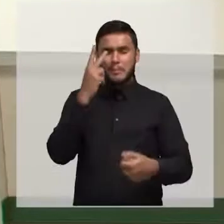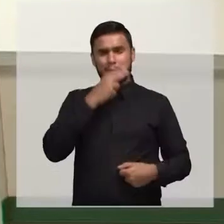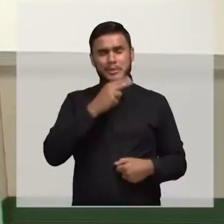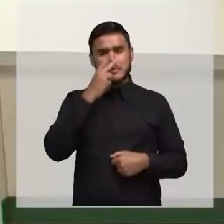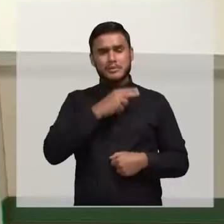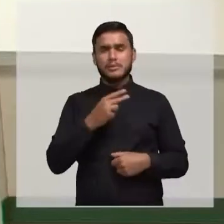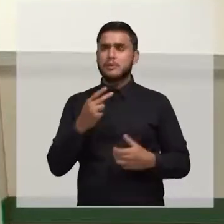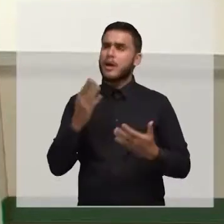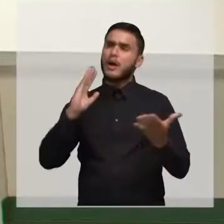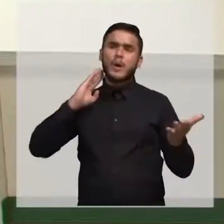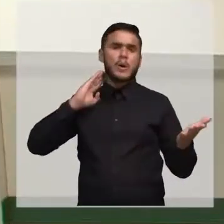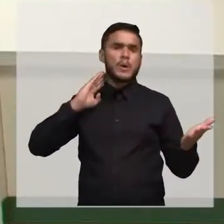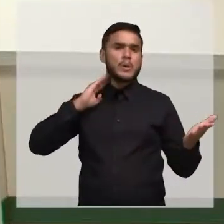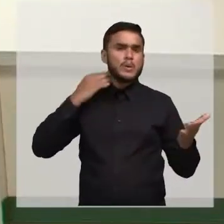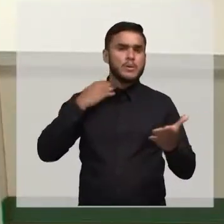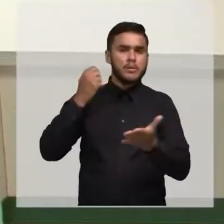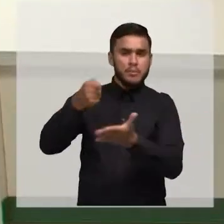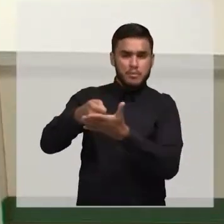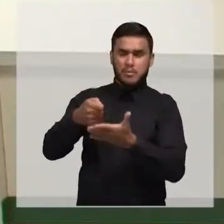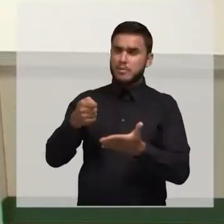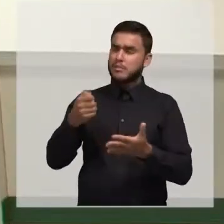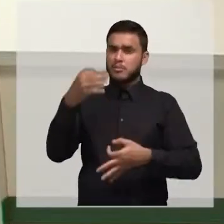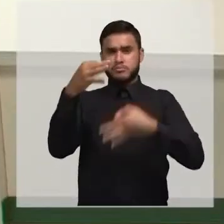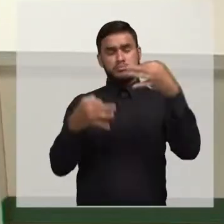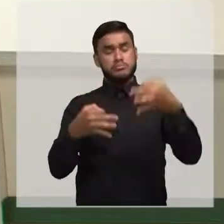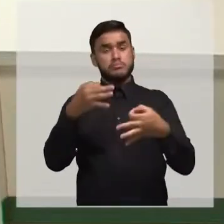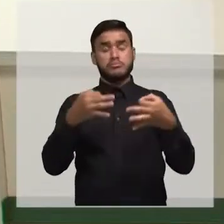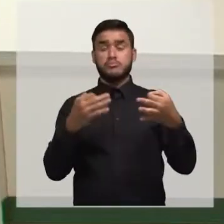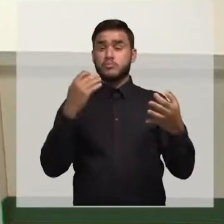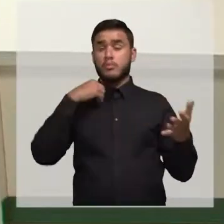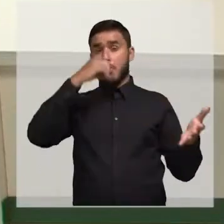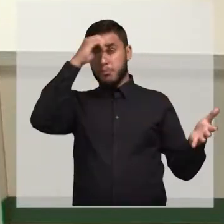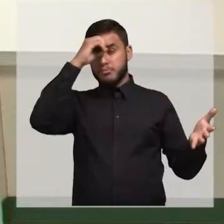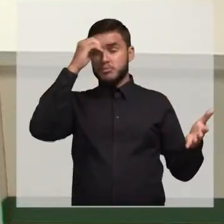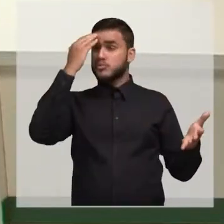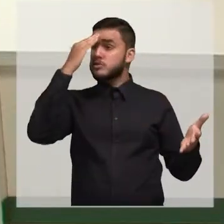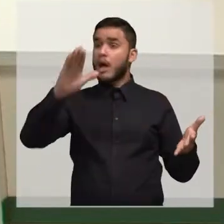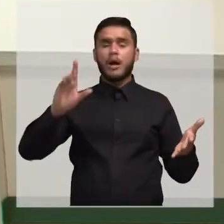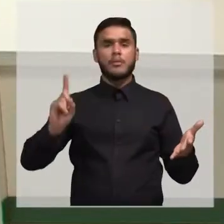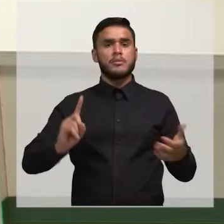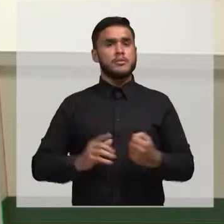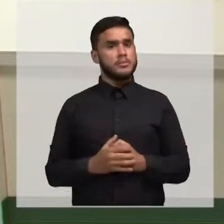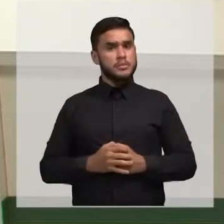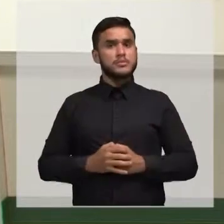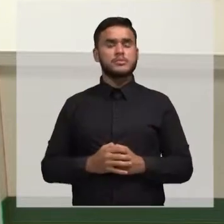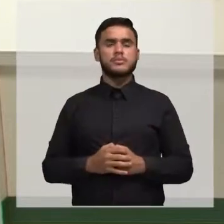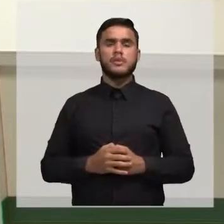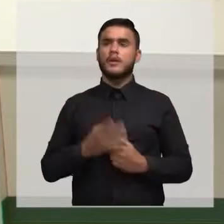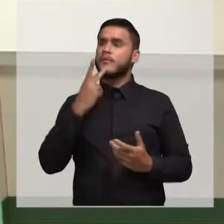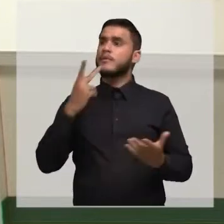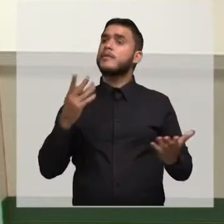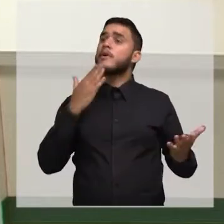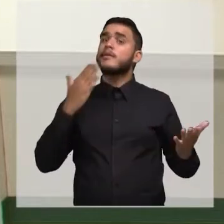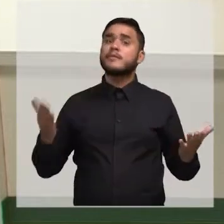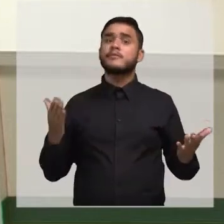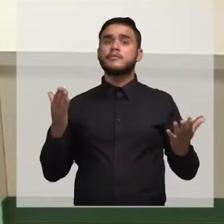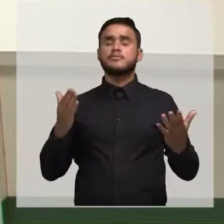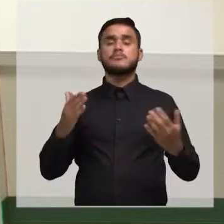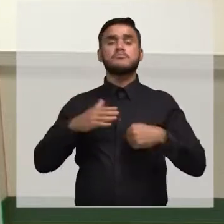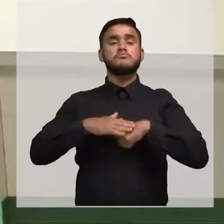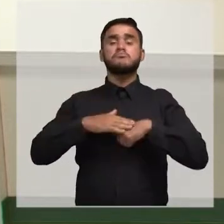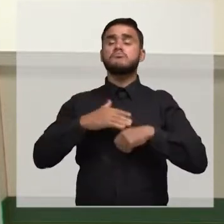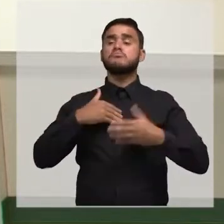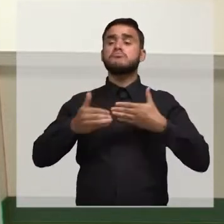estabeleceu nossos juízes, que julgam sem nada, ou seja, eles não são presos a nenhuma